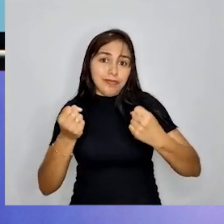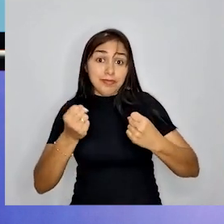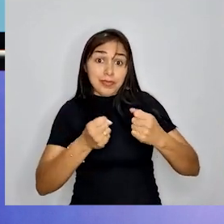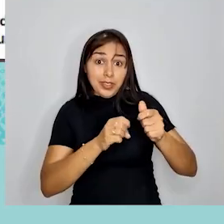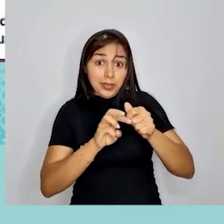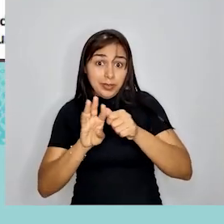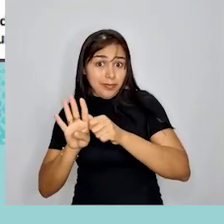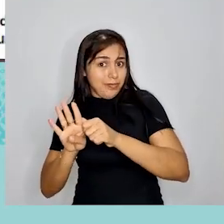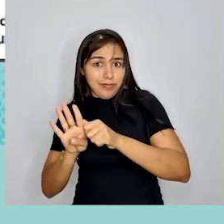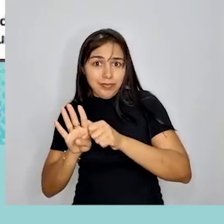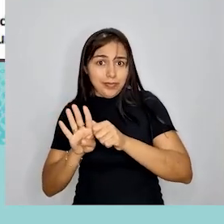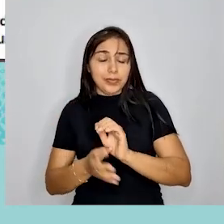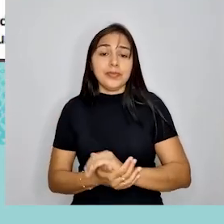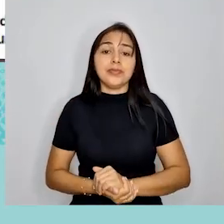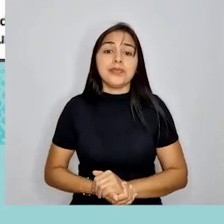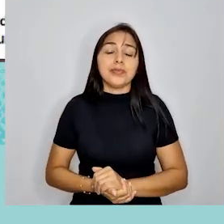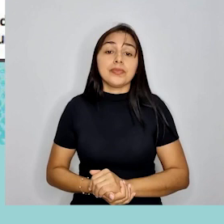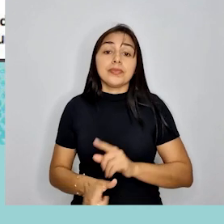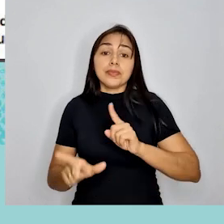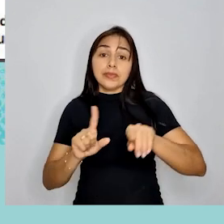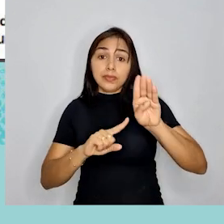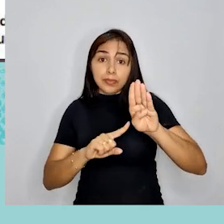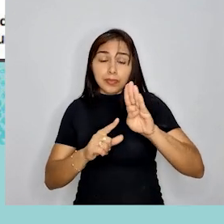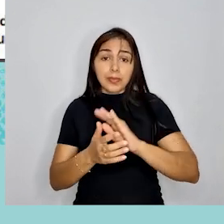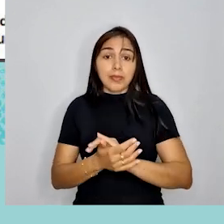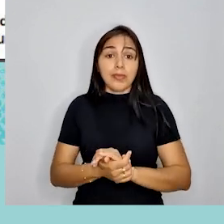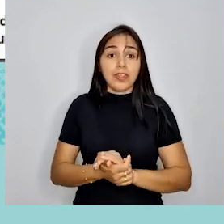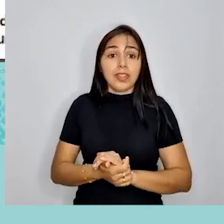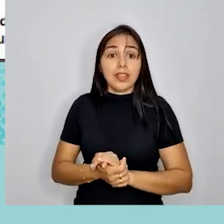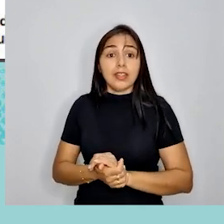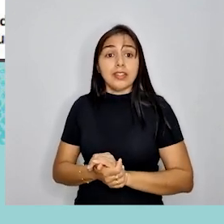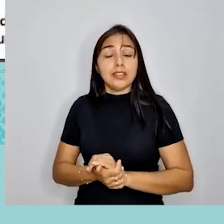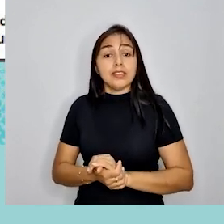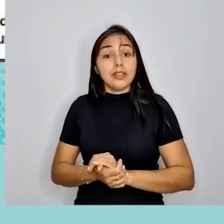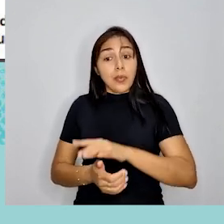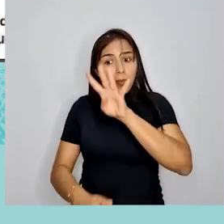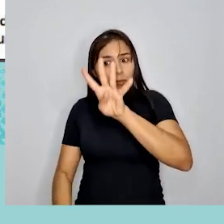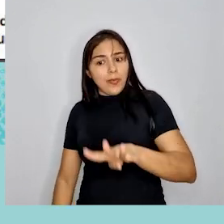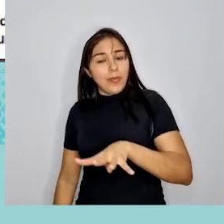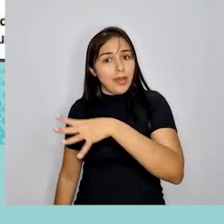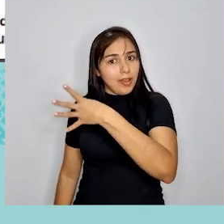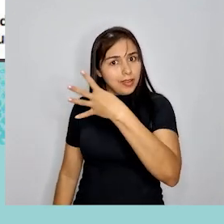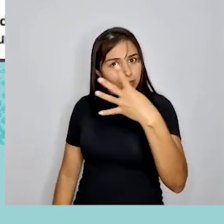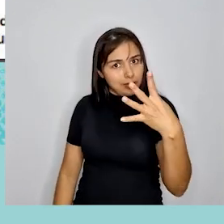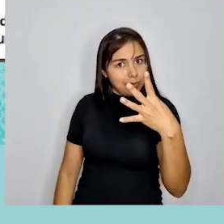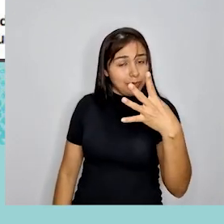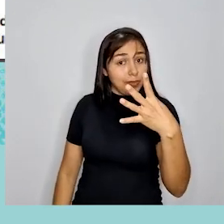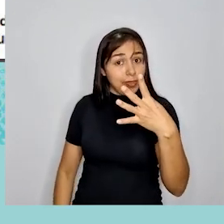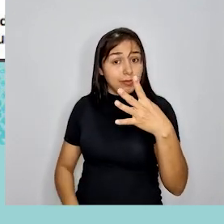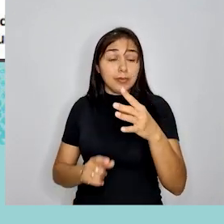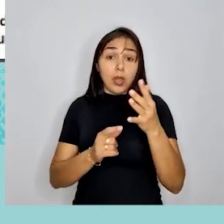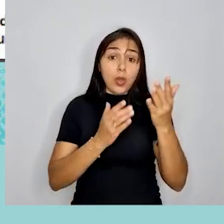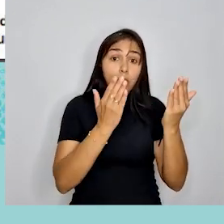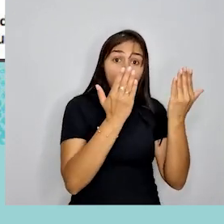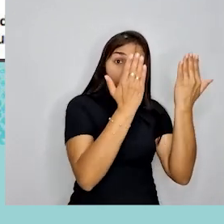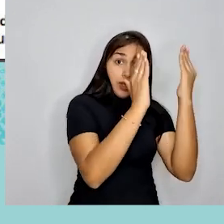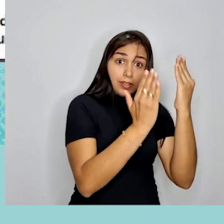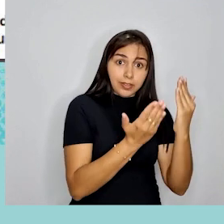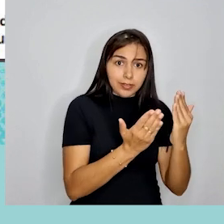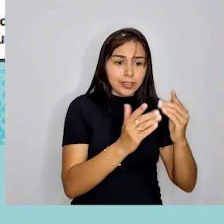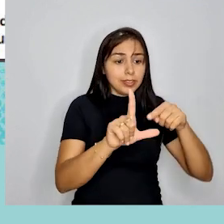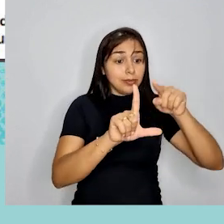B copie e complete a tabela a seguir no seu caderno a partir das informações do gráfico Então vamos completar essa tabela